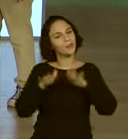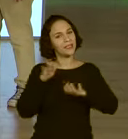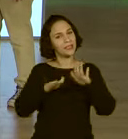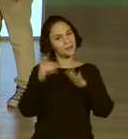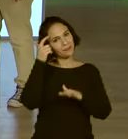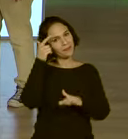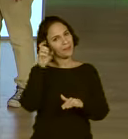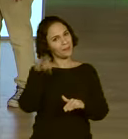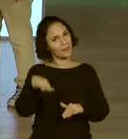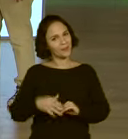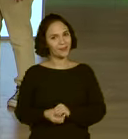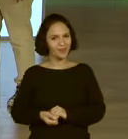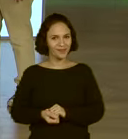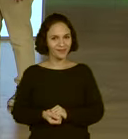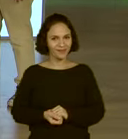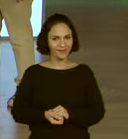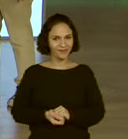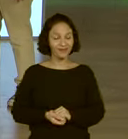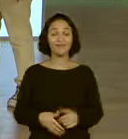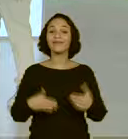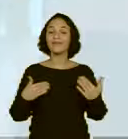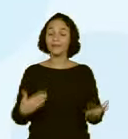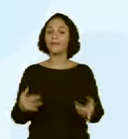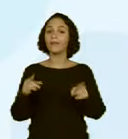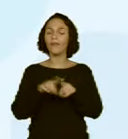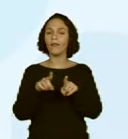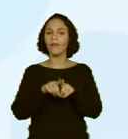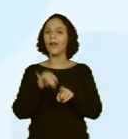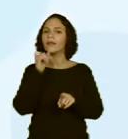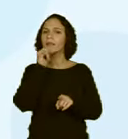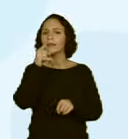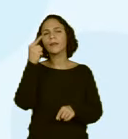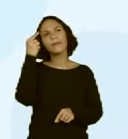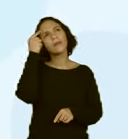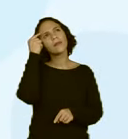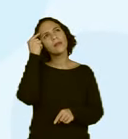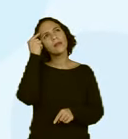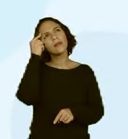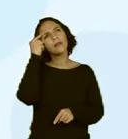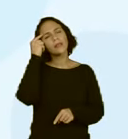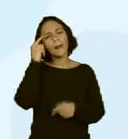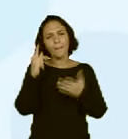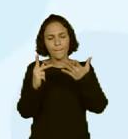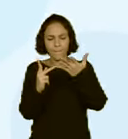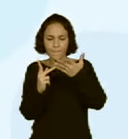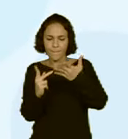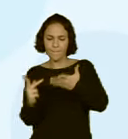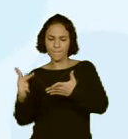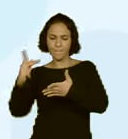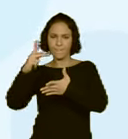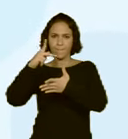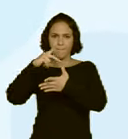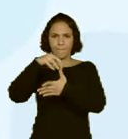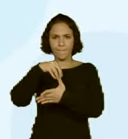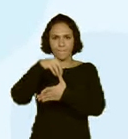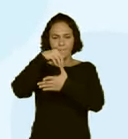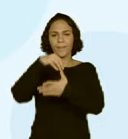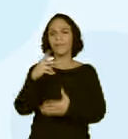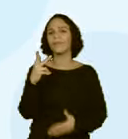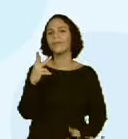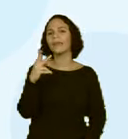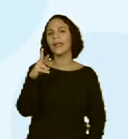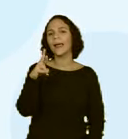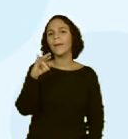tomar. E é legal você priorizar sonhos que possam ajudar você a realizar outros sonhos.